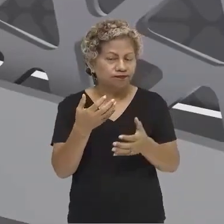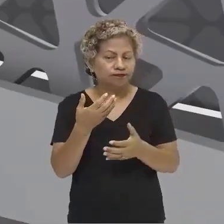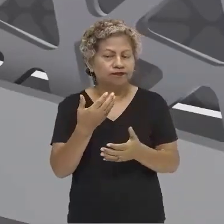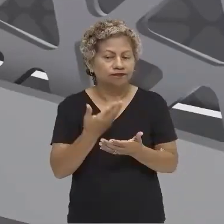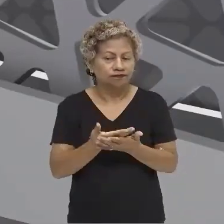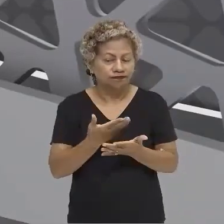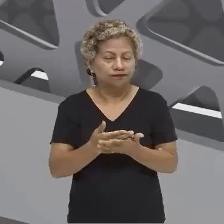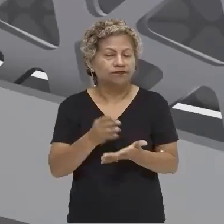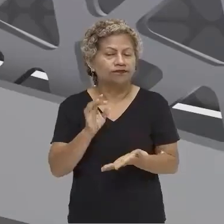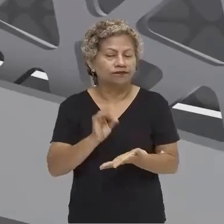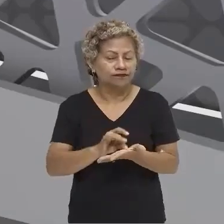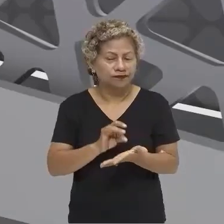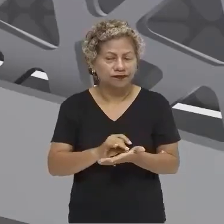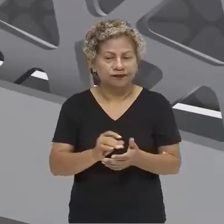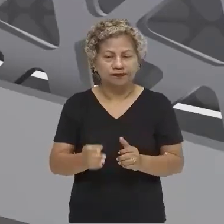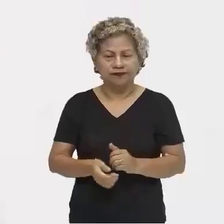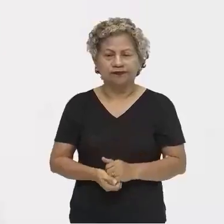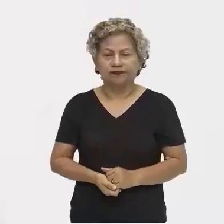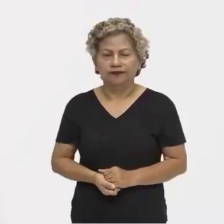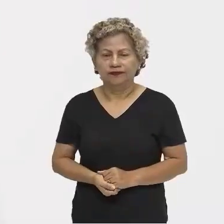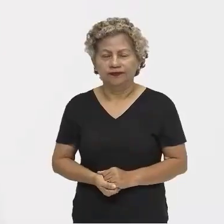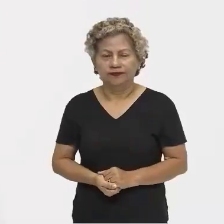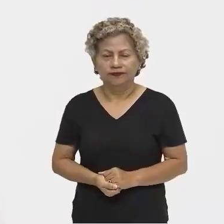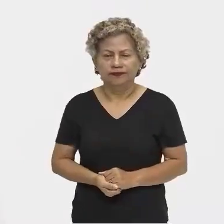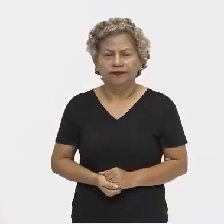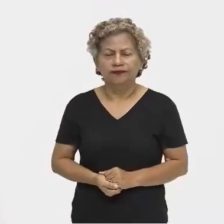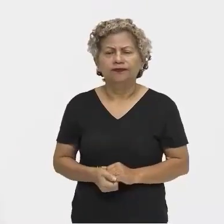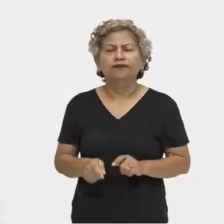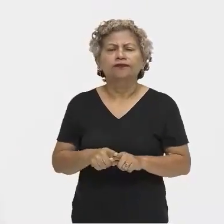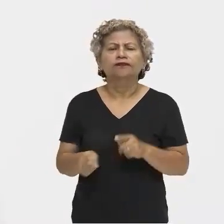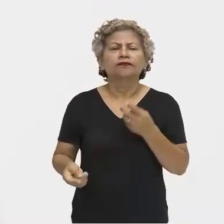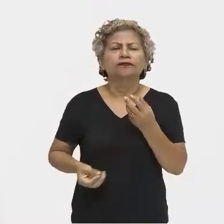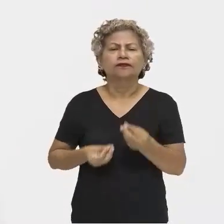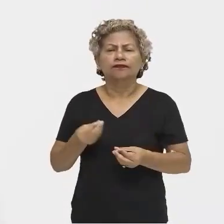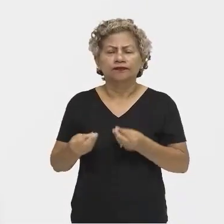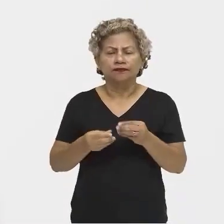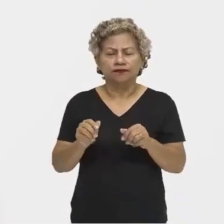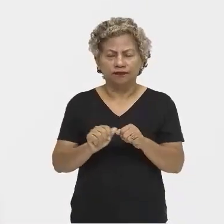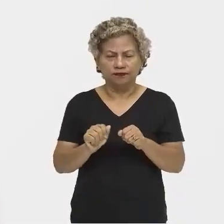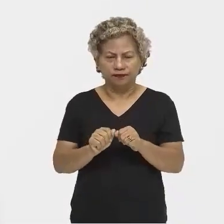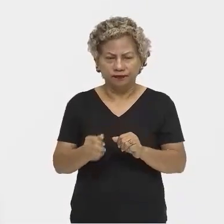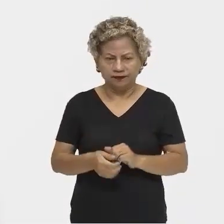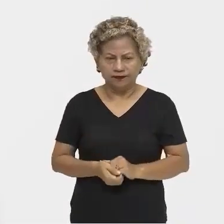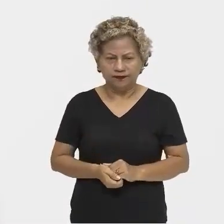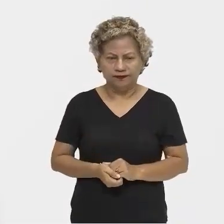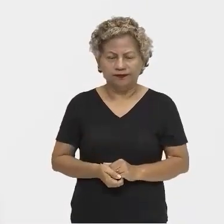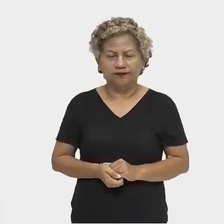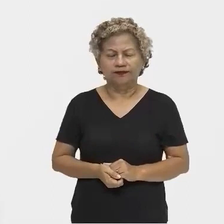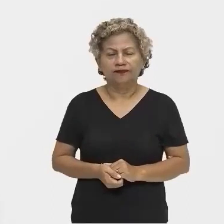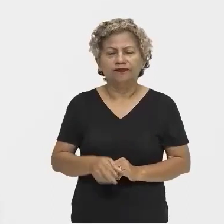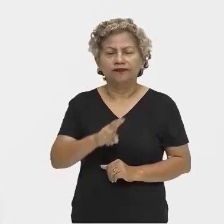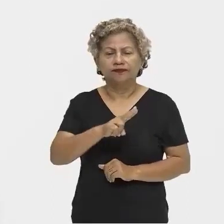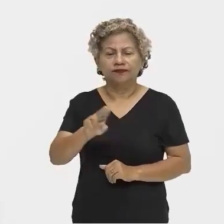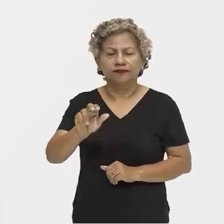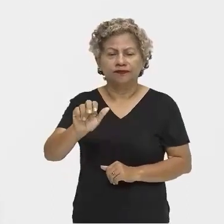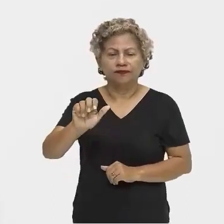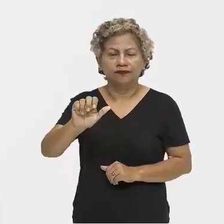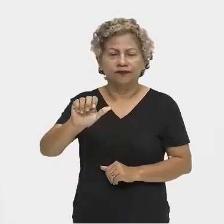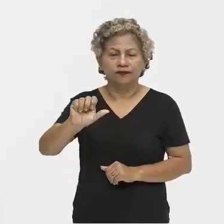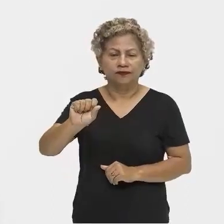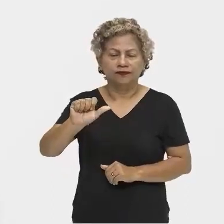você. Tá bom? E aí, como é que eu faço isso? Como afirmou Salomão, melhor é um